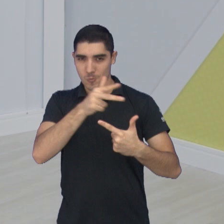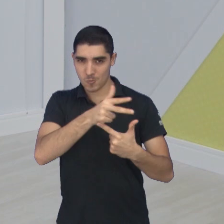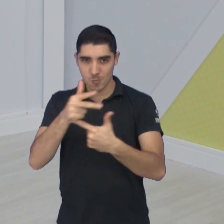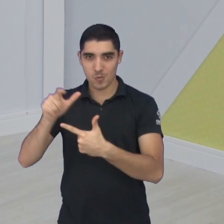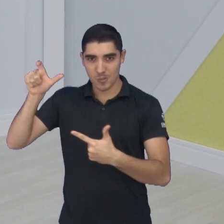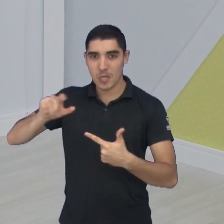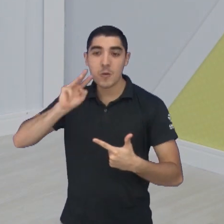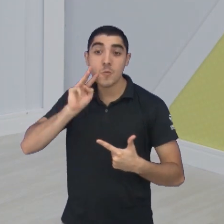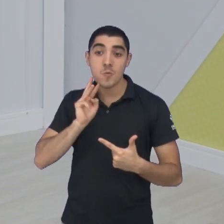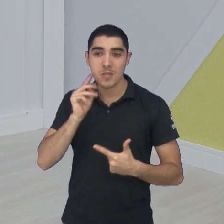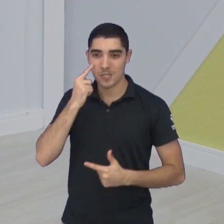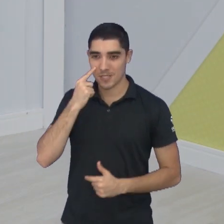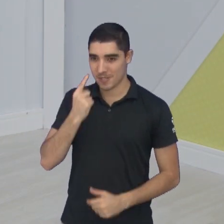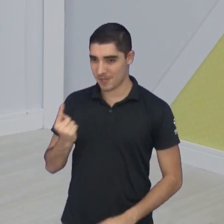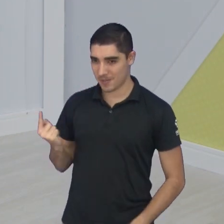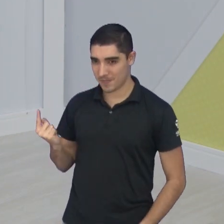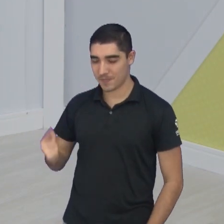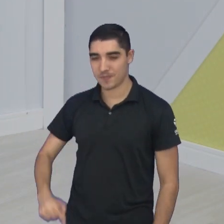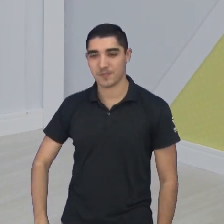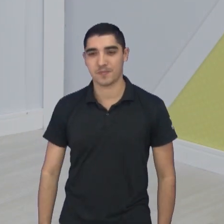William Almeida. Solta, Matheus!